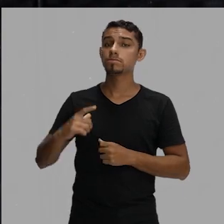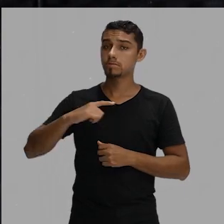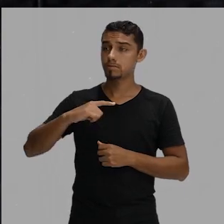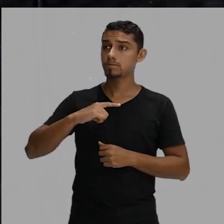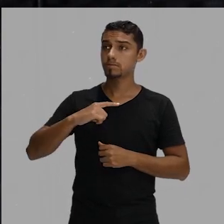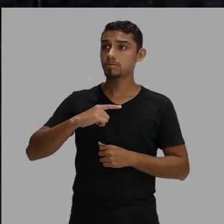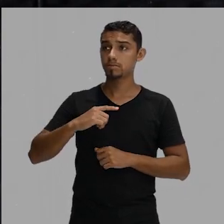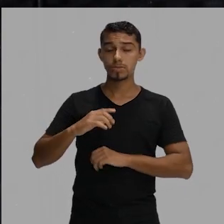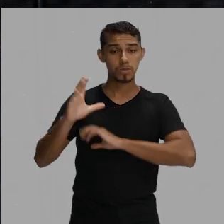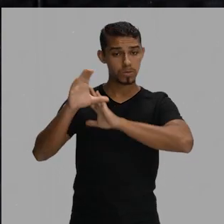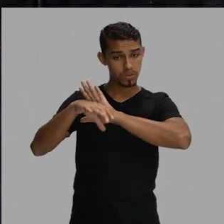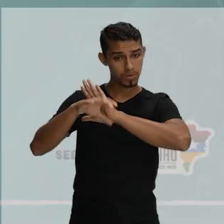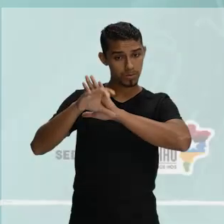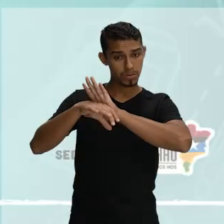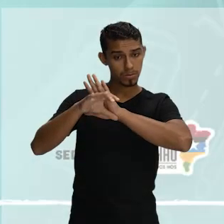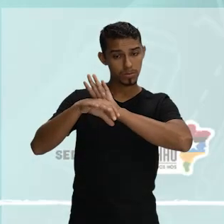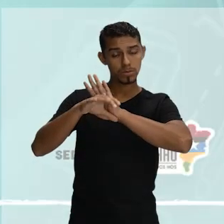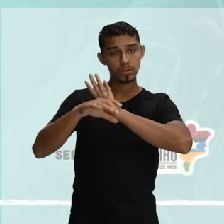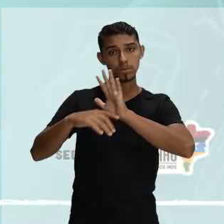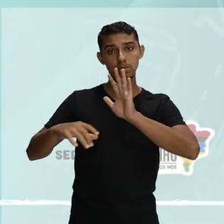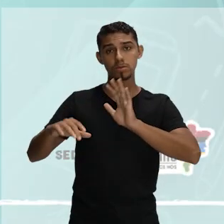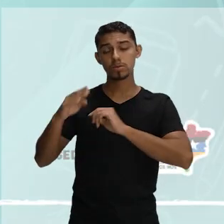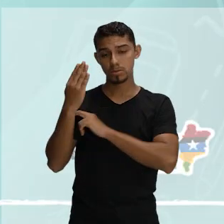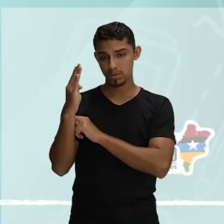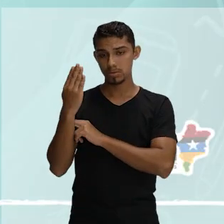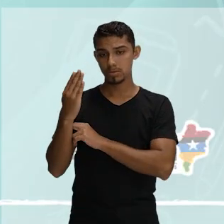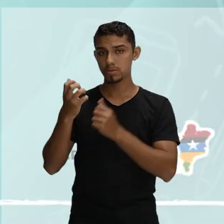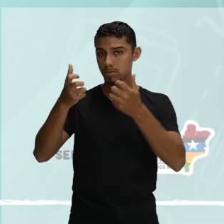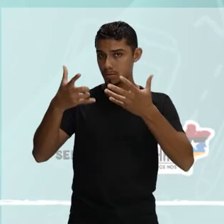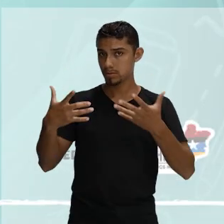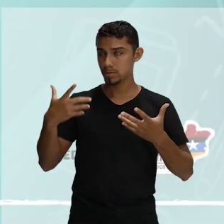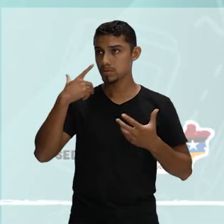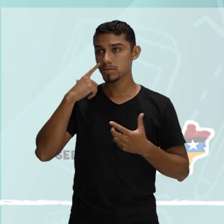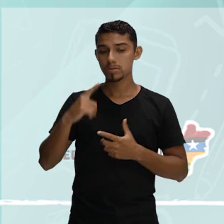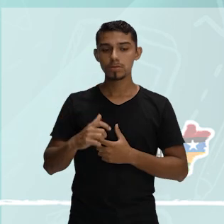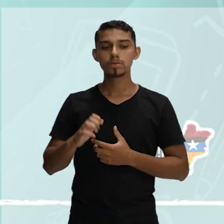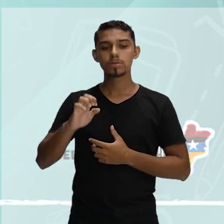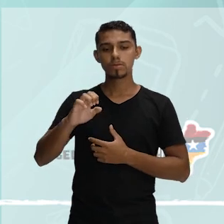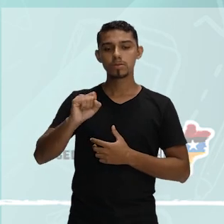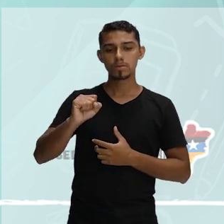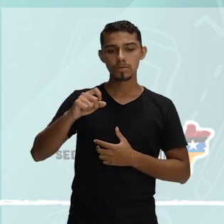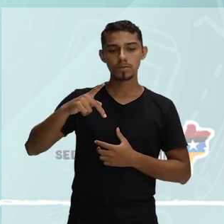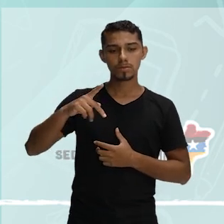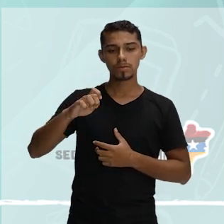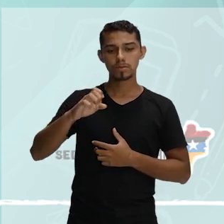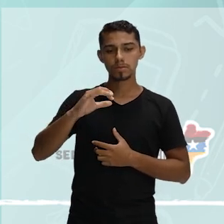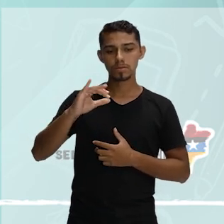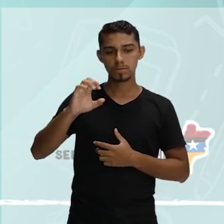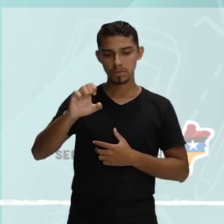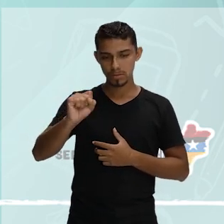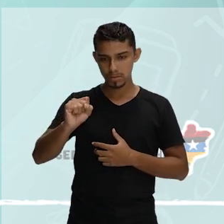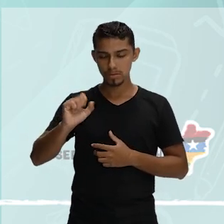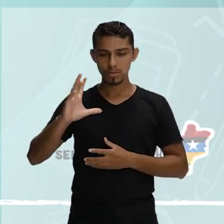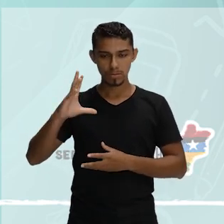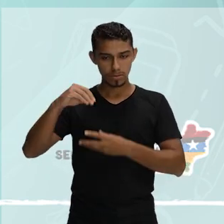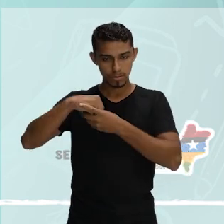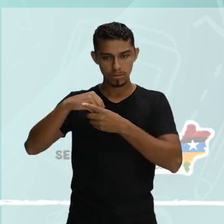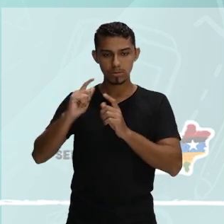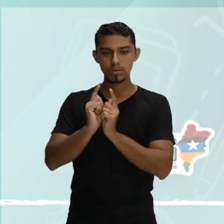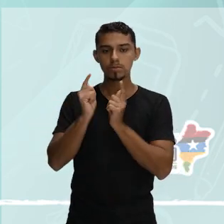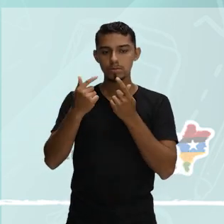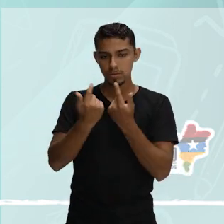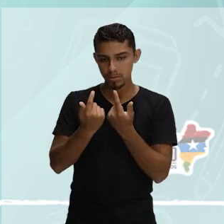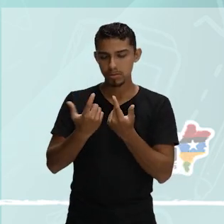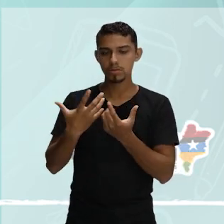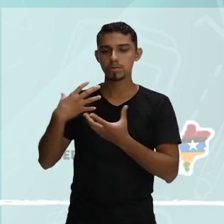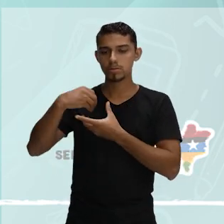ó, o conceito biológico de espécie, é isso que eu acabei de falar para vocês. Espécies são agrupamentos de populações naturais